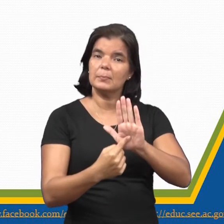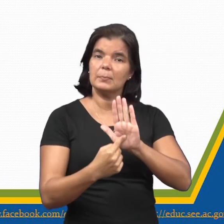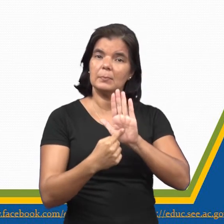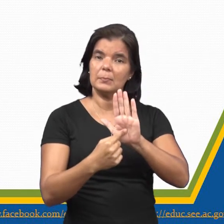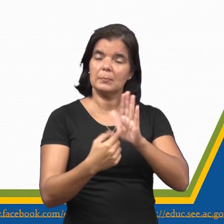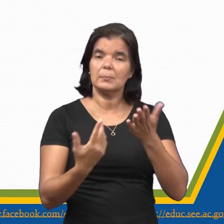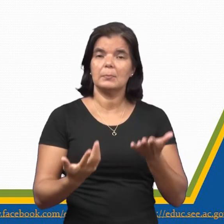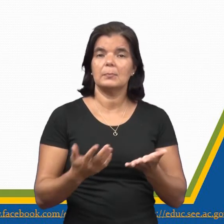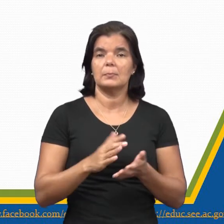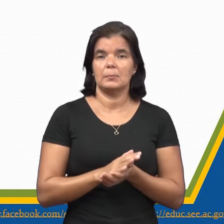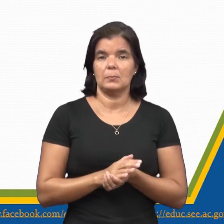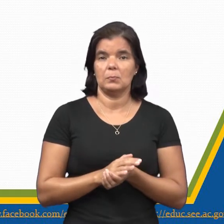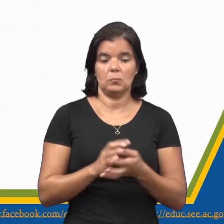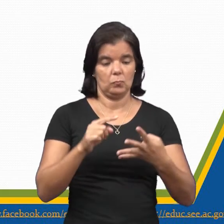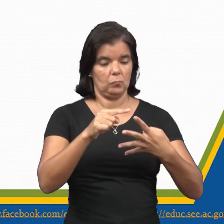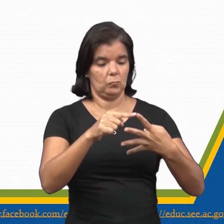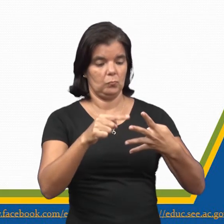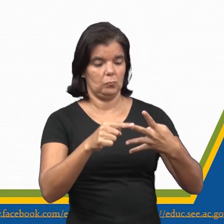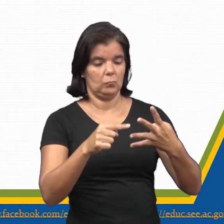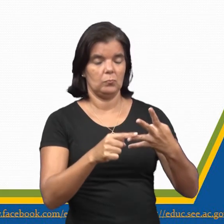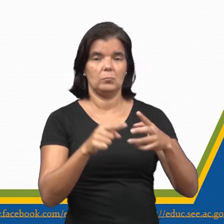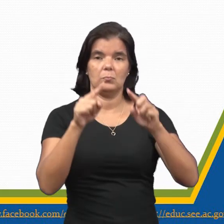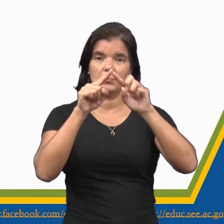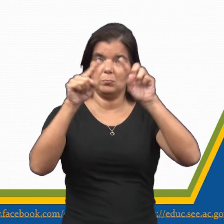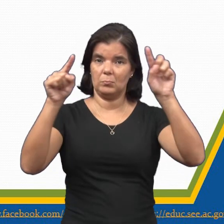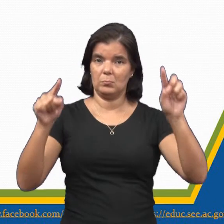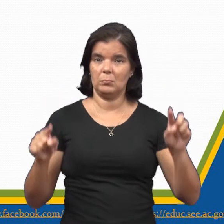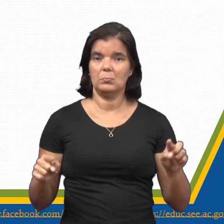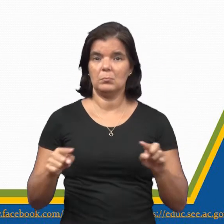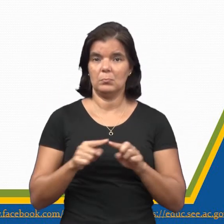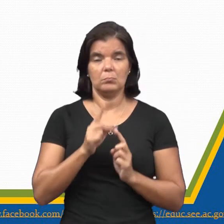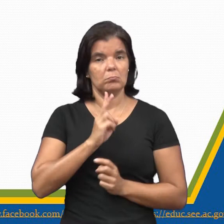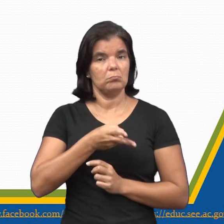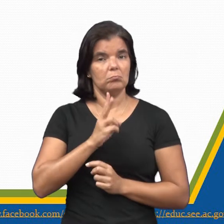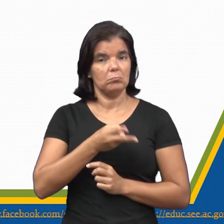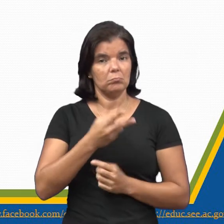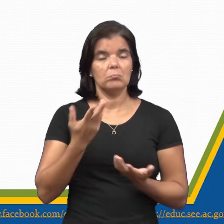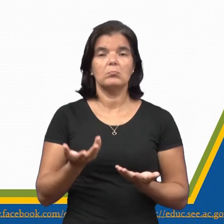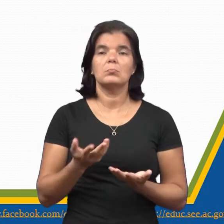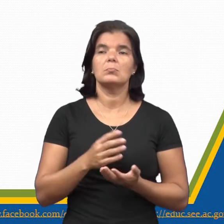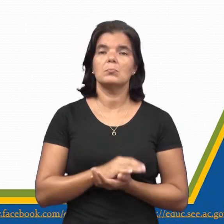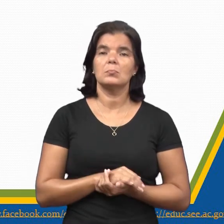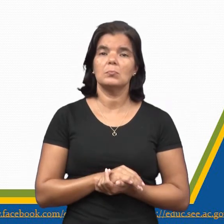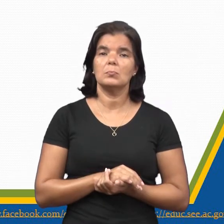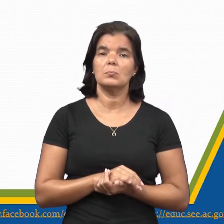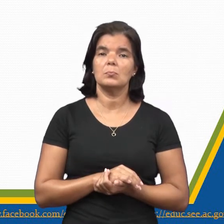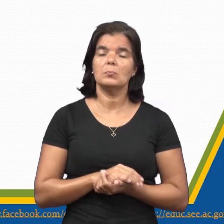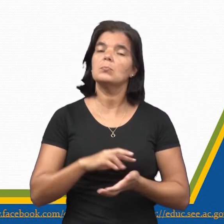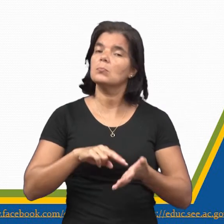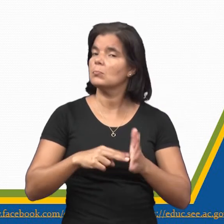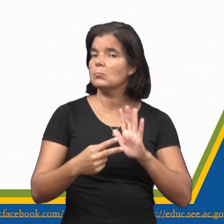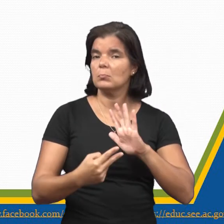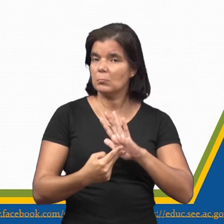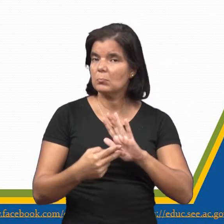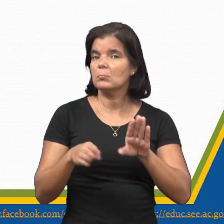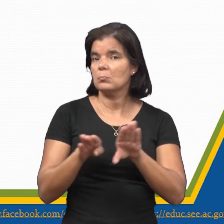apresentar os 4 lados de mesma medida, o quadrado